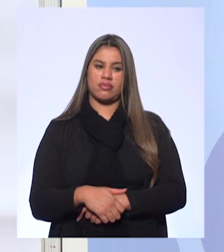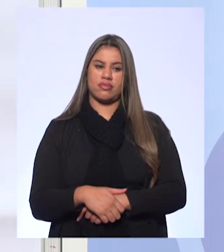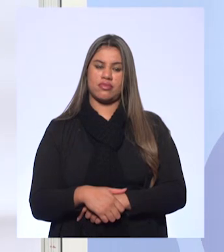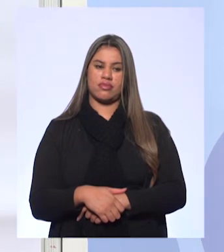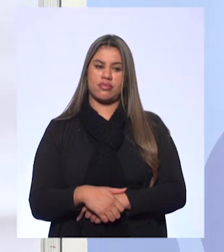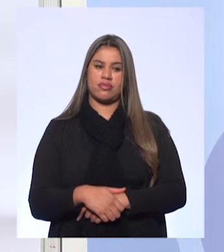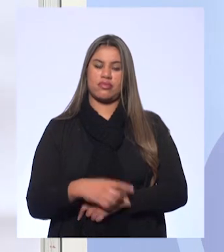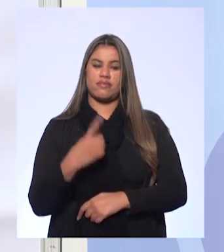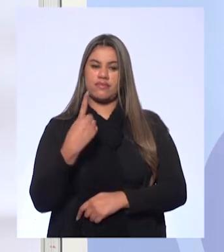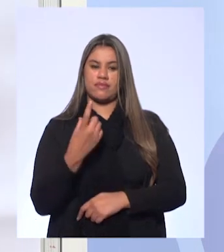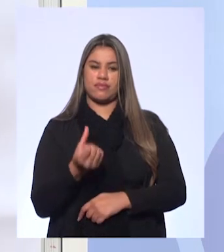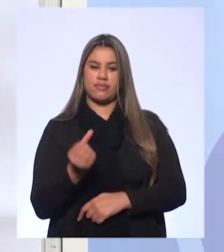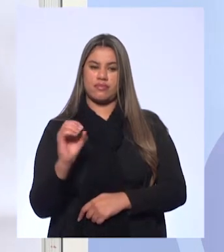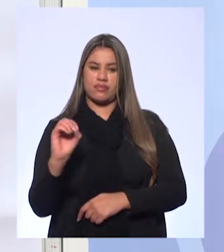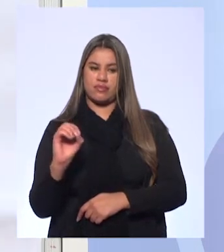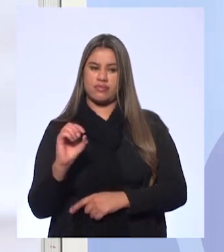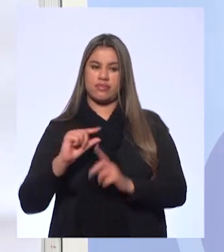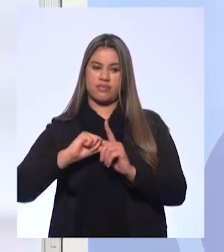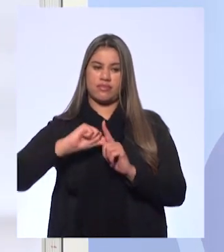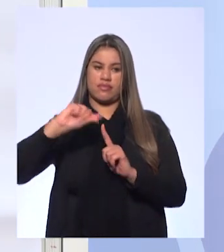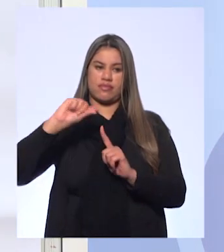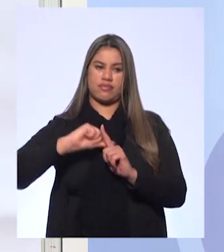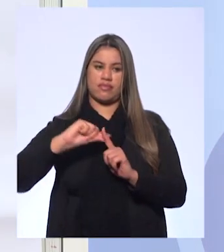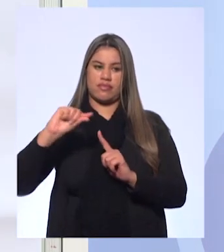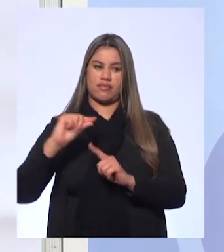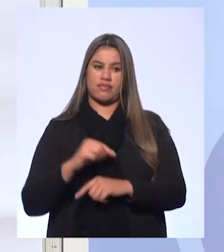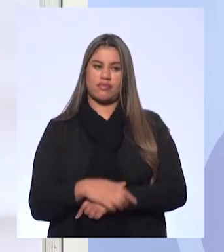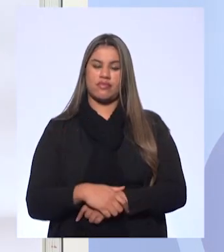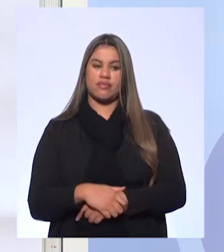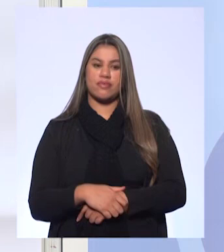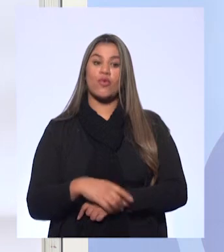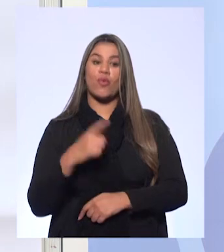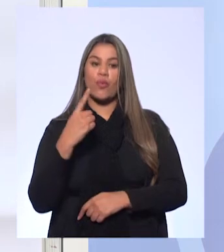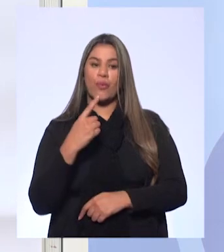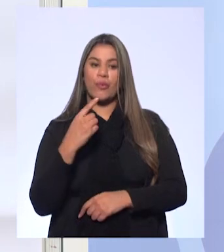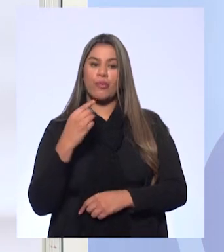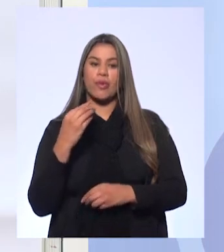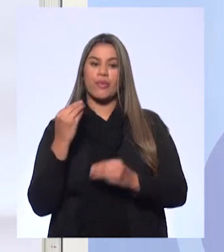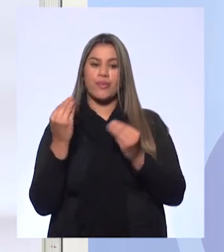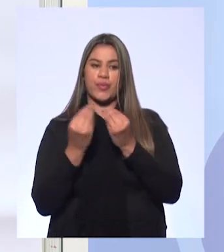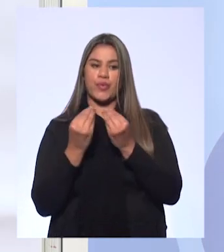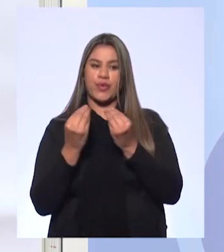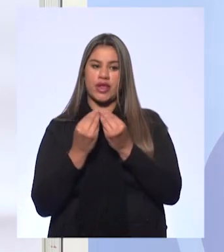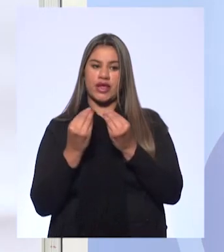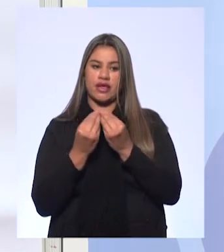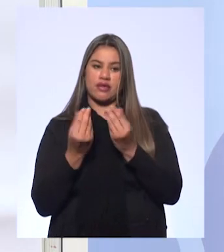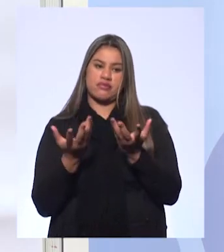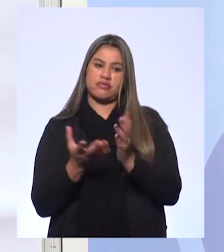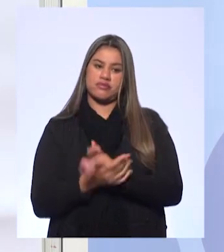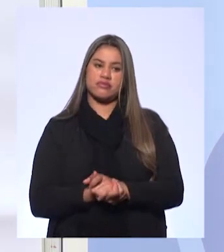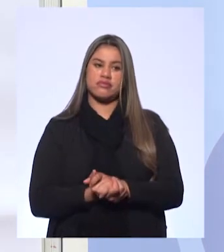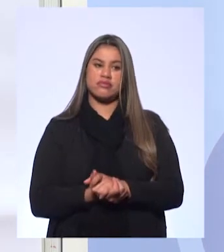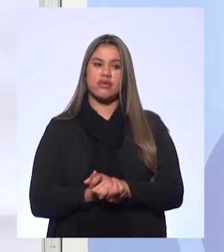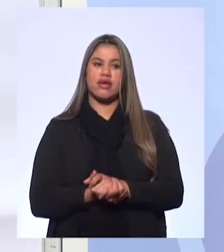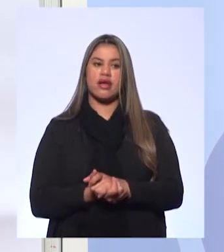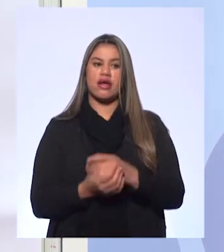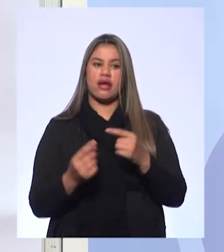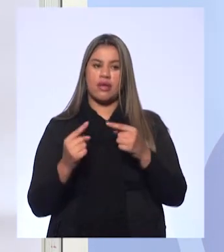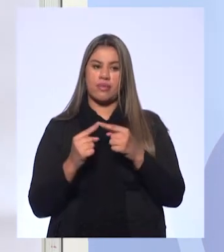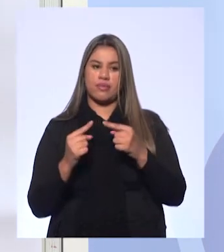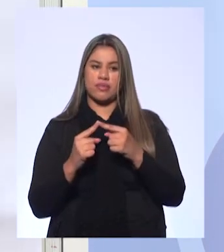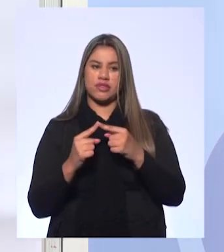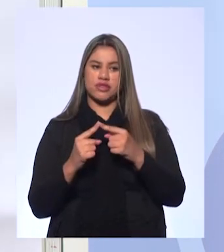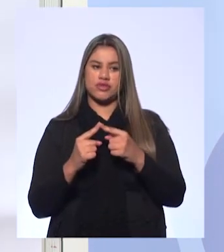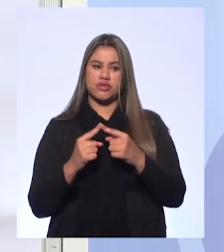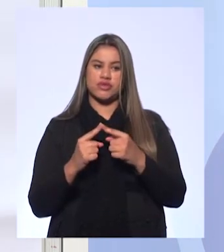160. 160 unidades. Como eu tenho uma molécula só, né? Então, o peso dele, um